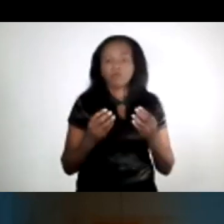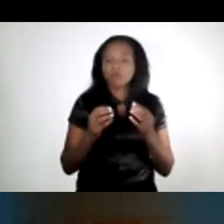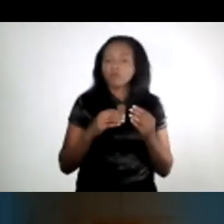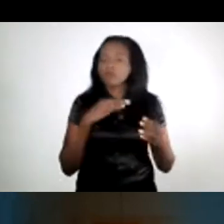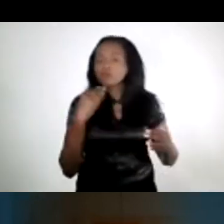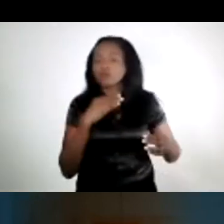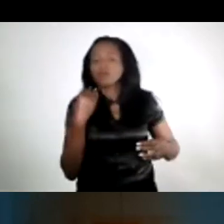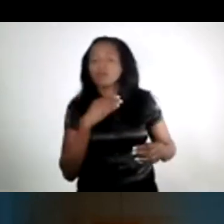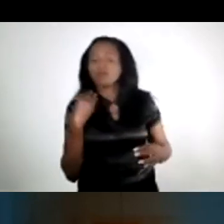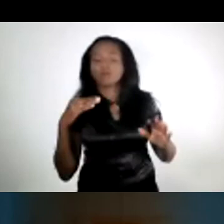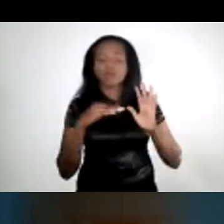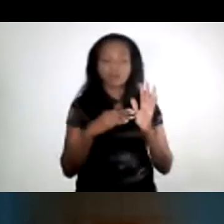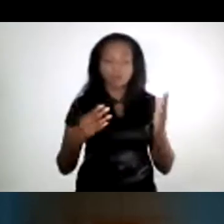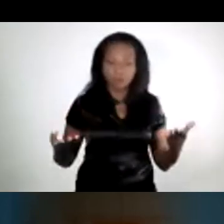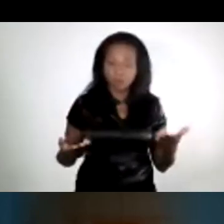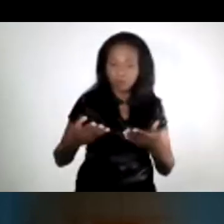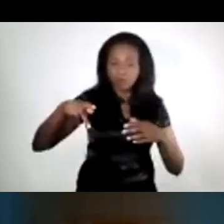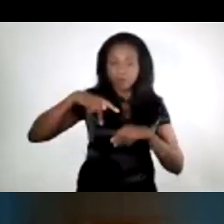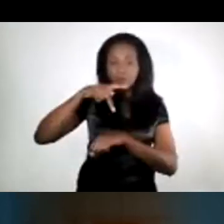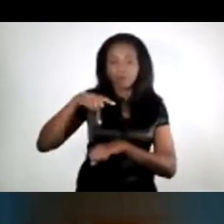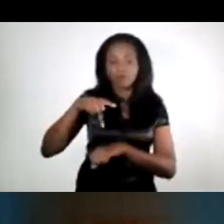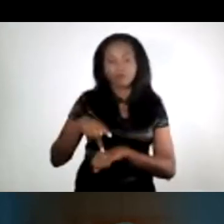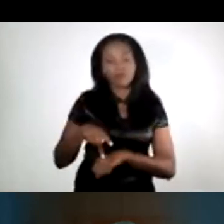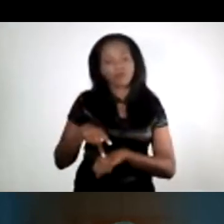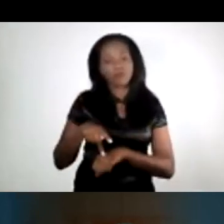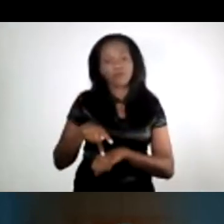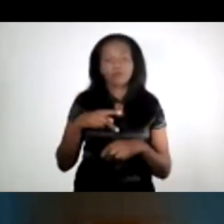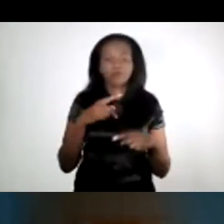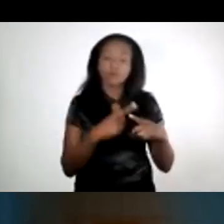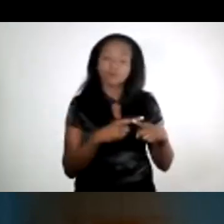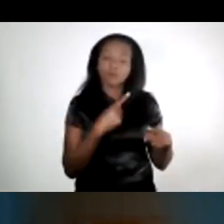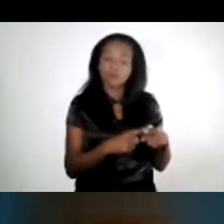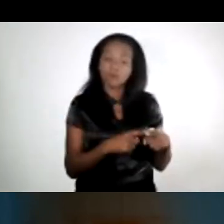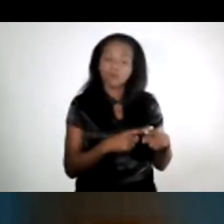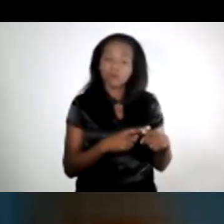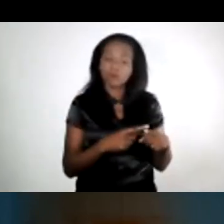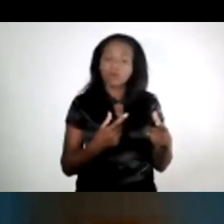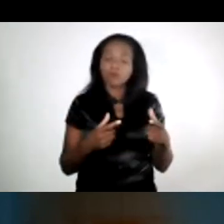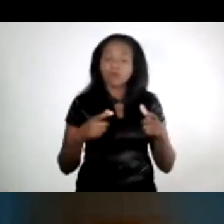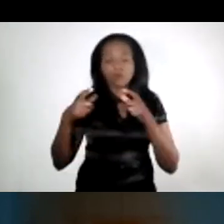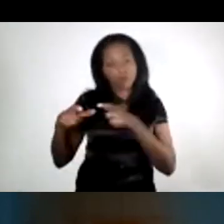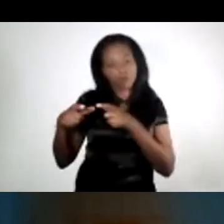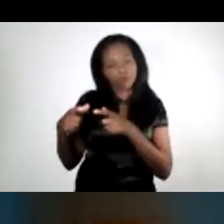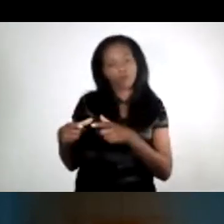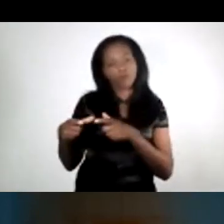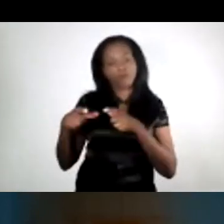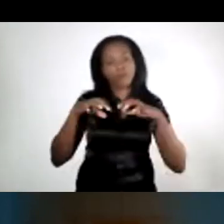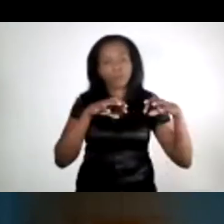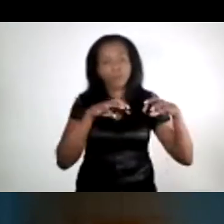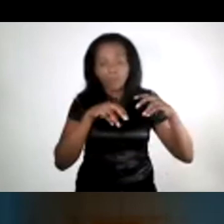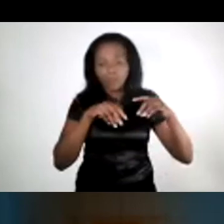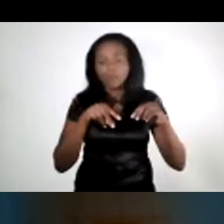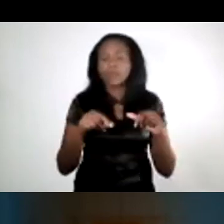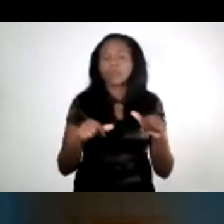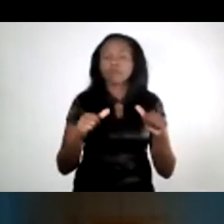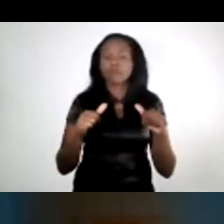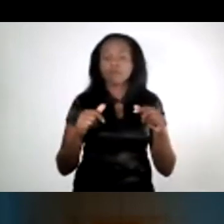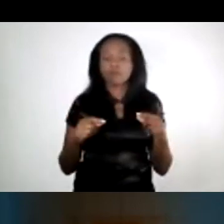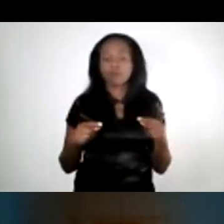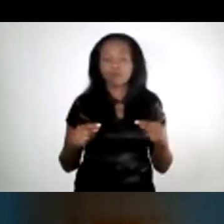até hoje nesse país por conta desse lugar, né, da terra, e